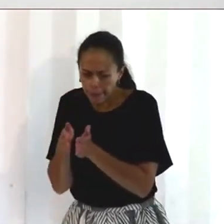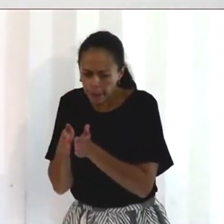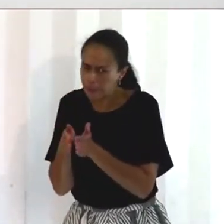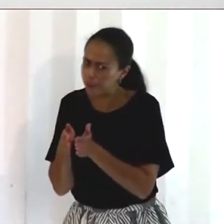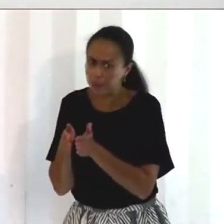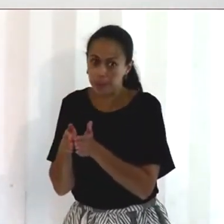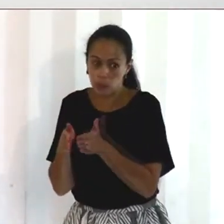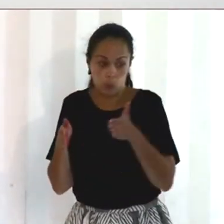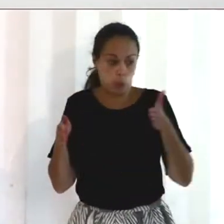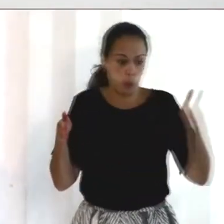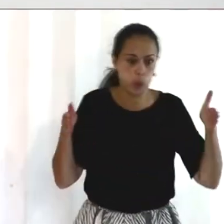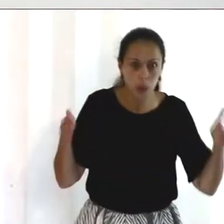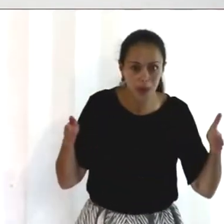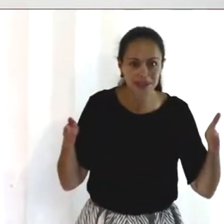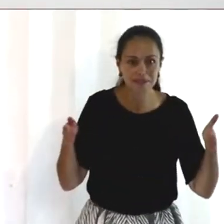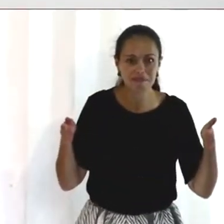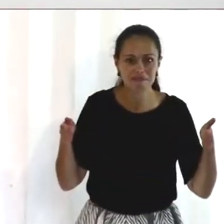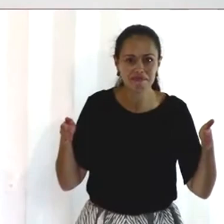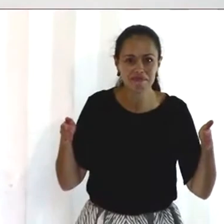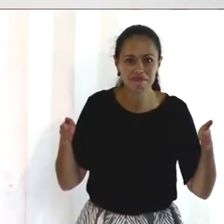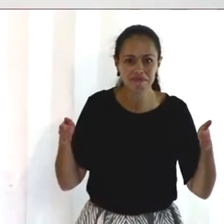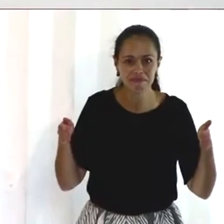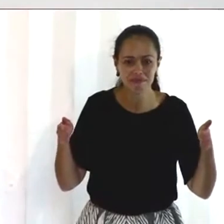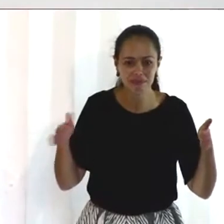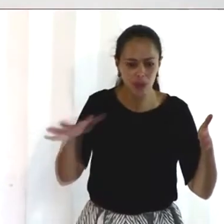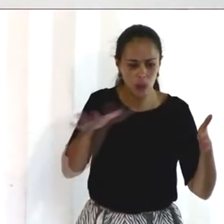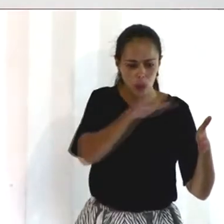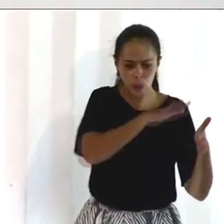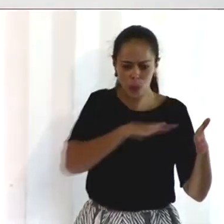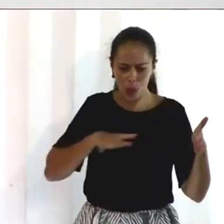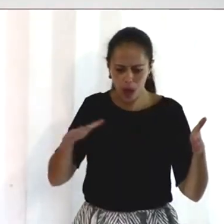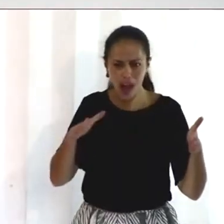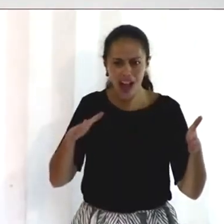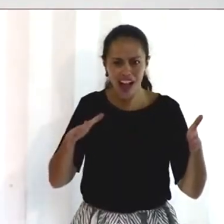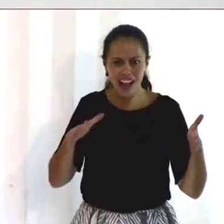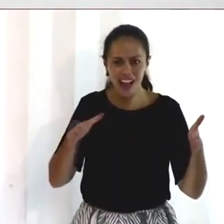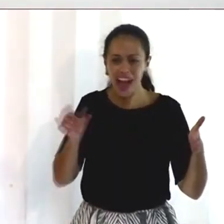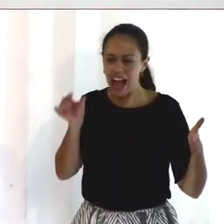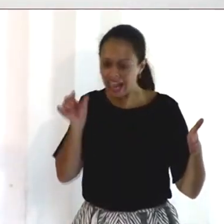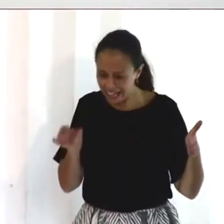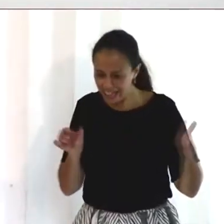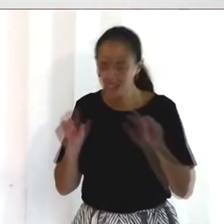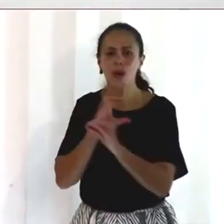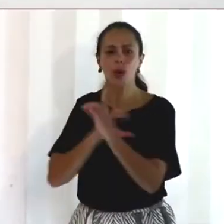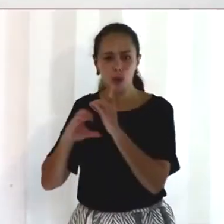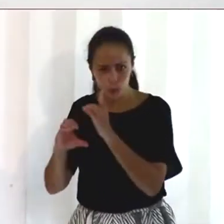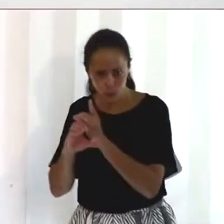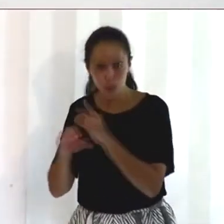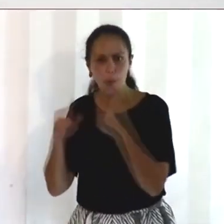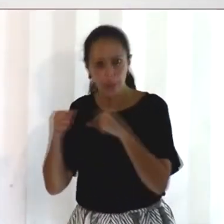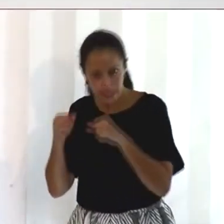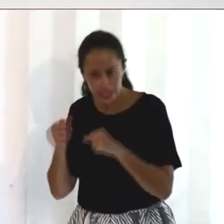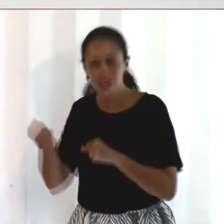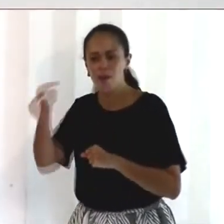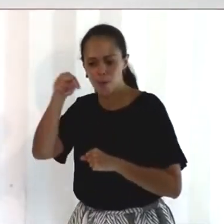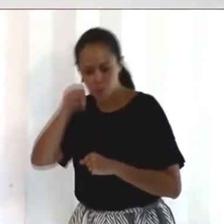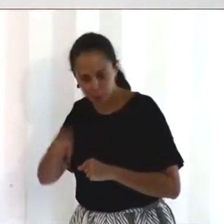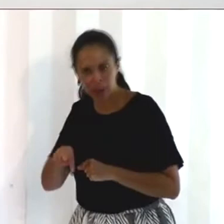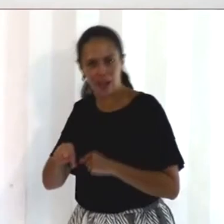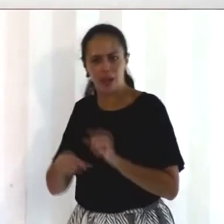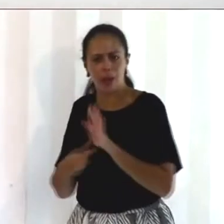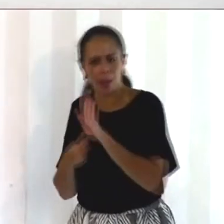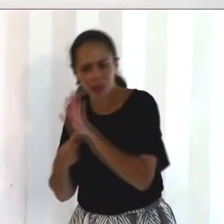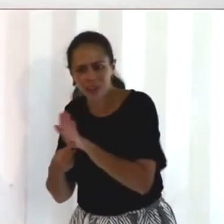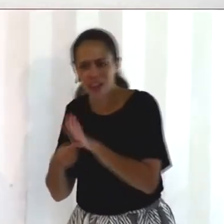religiosidade. Nós precisamos, faz parte da nossa vida cultuar ao Senhor. É maravilhoso